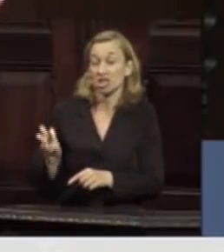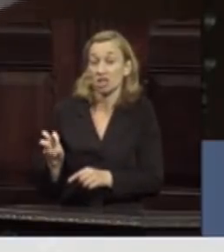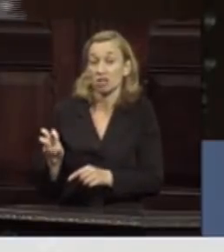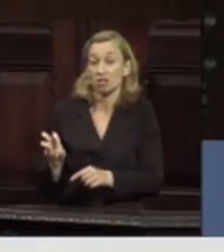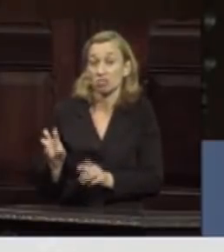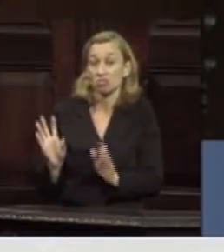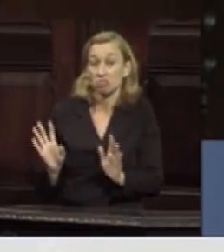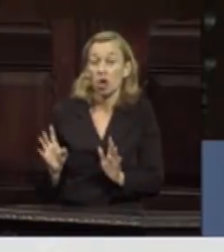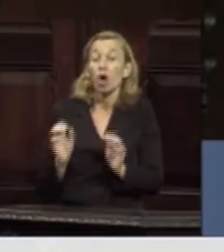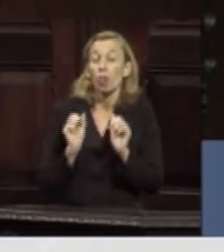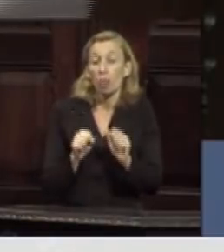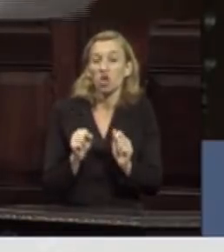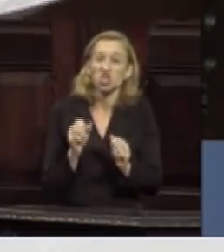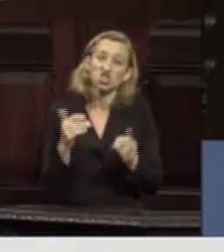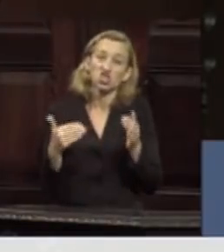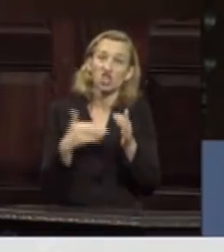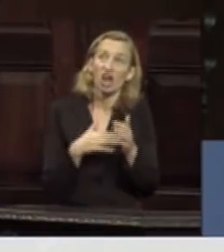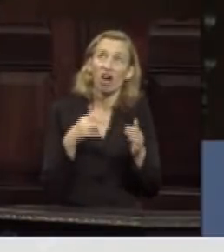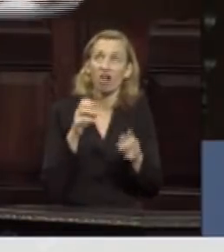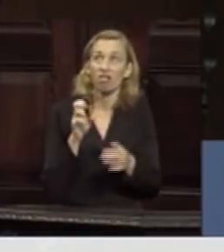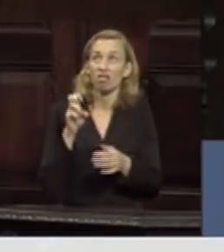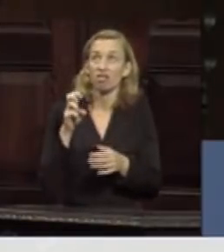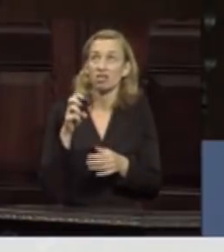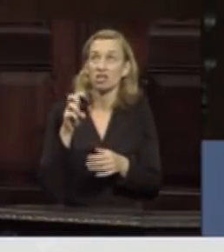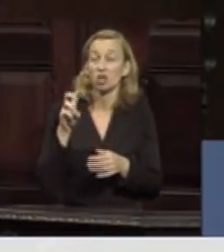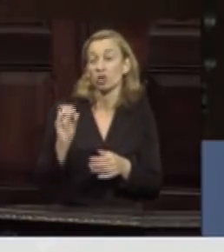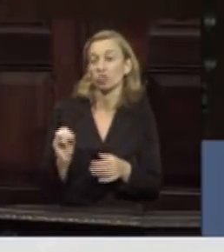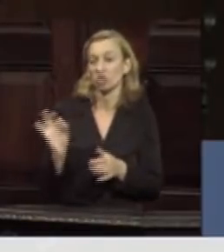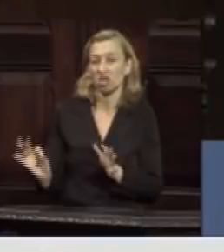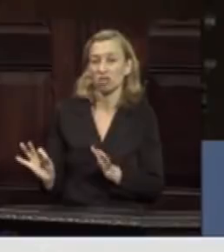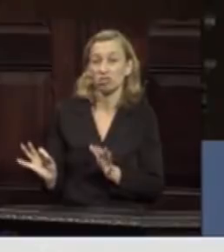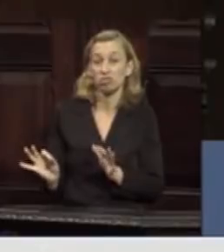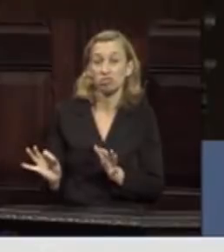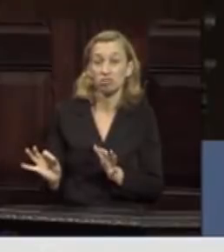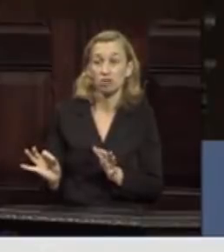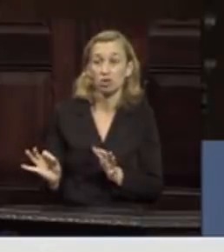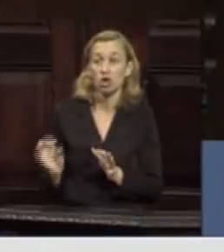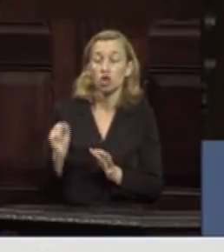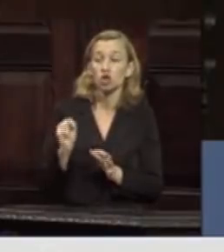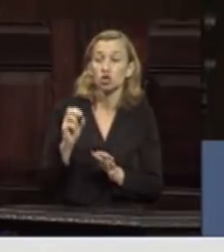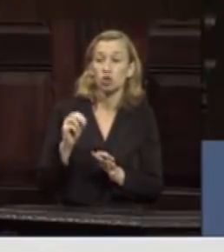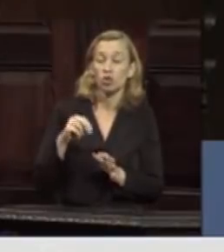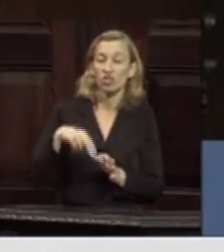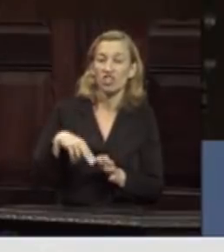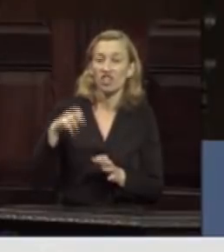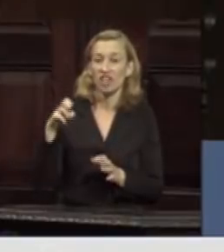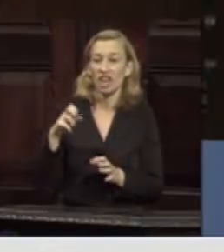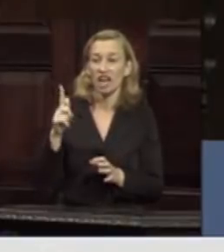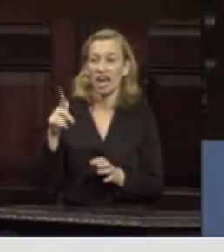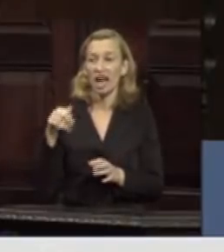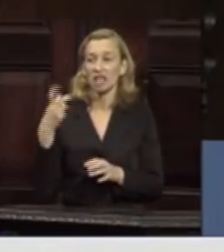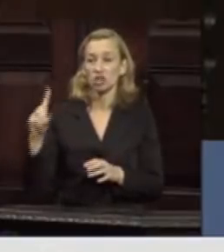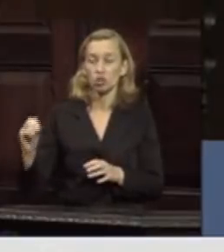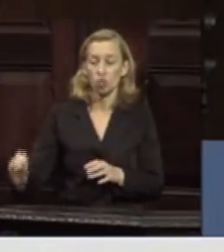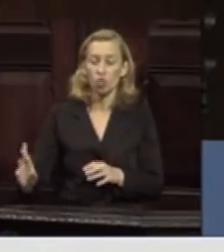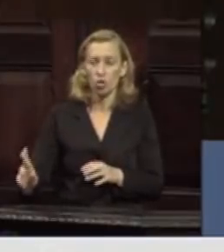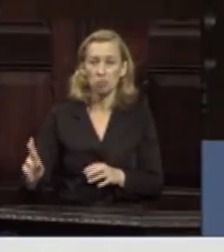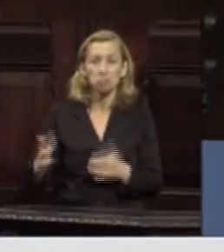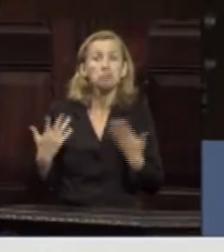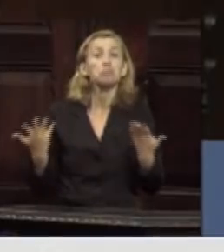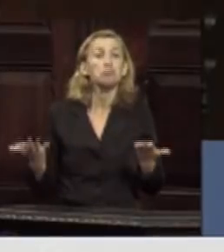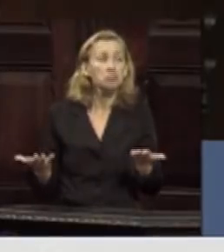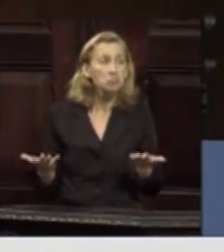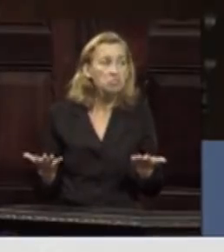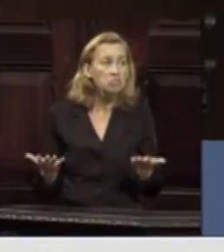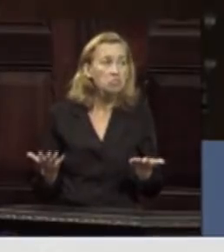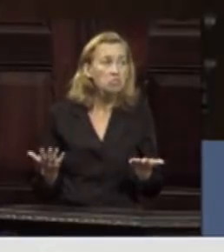a 50%. Ninguém sabe efetivamente porque é algo. O sonegador não declara, estou sonegando. Então não se